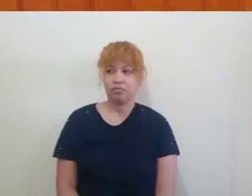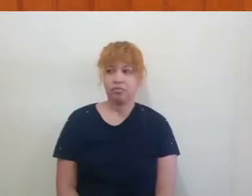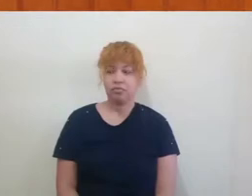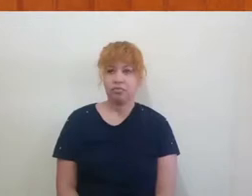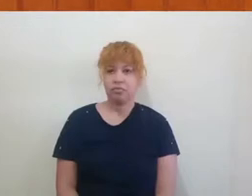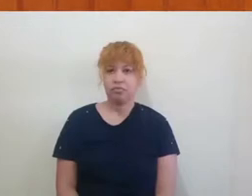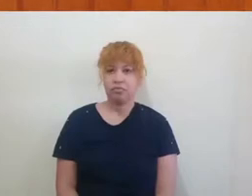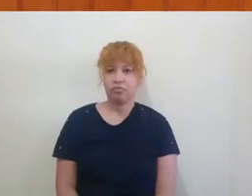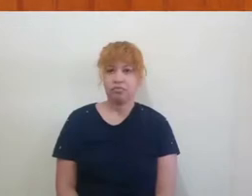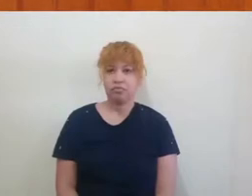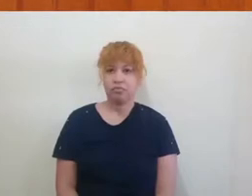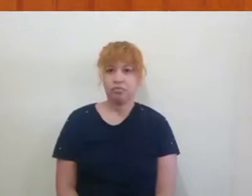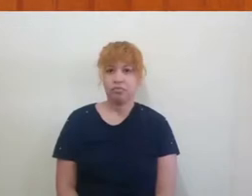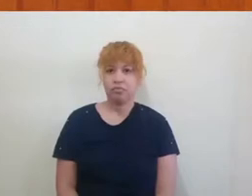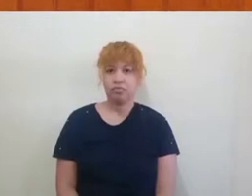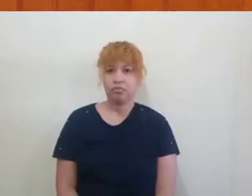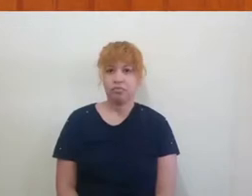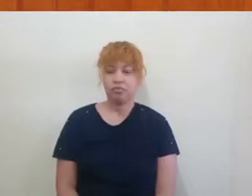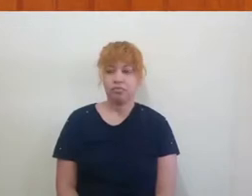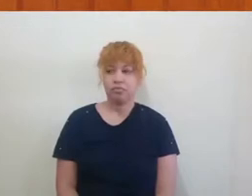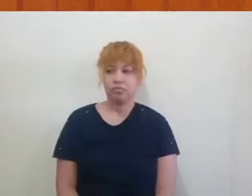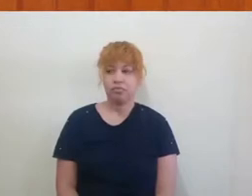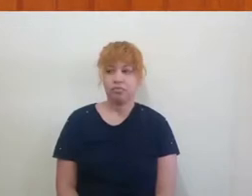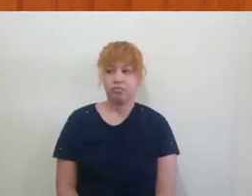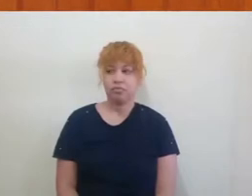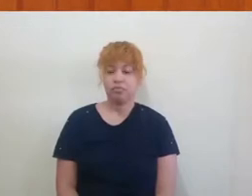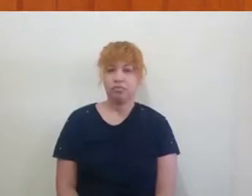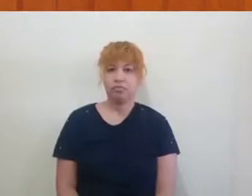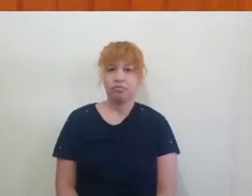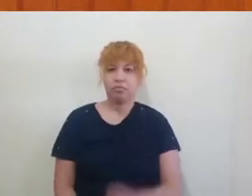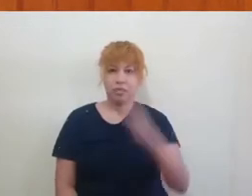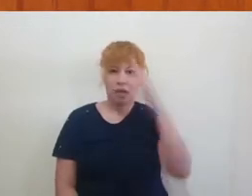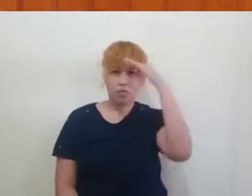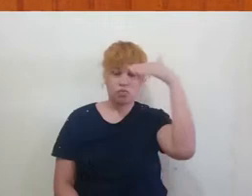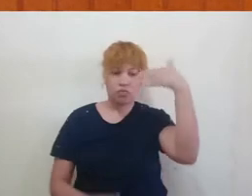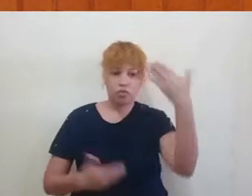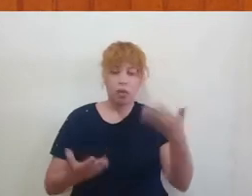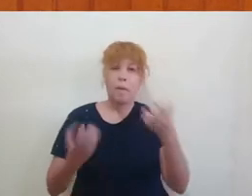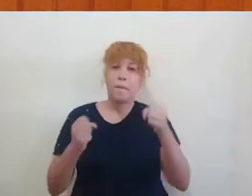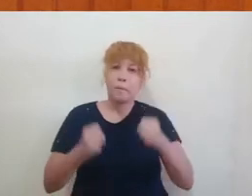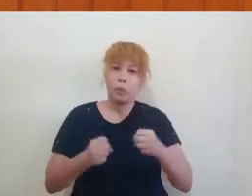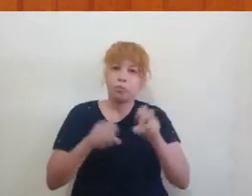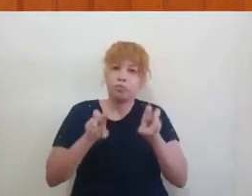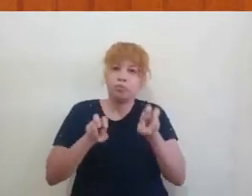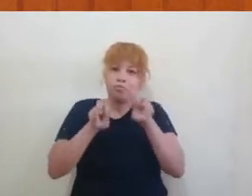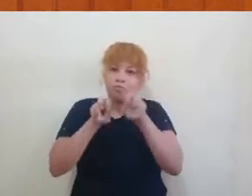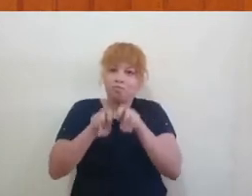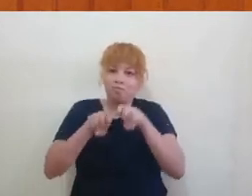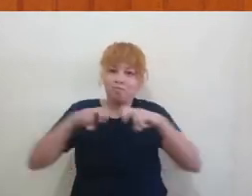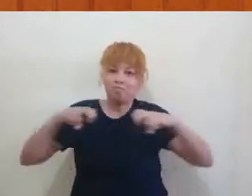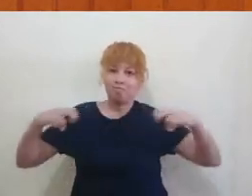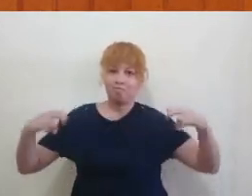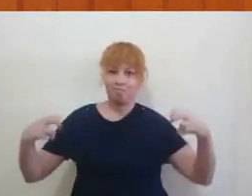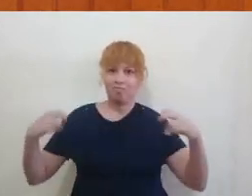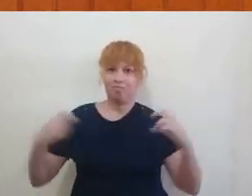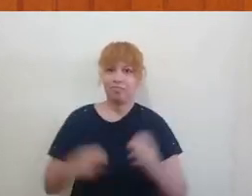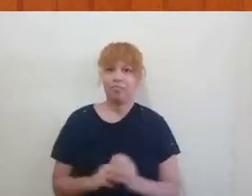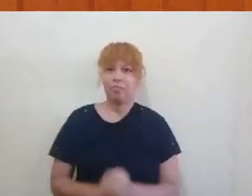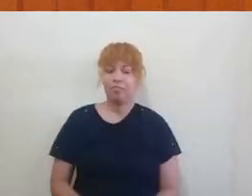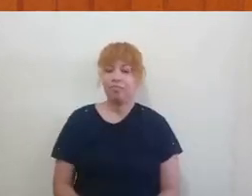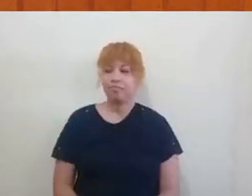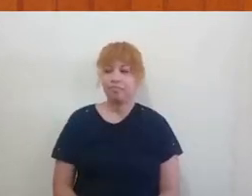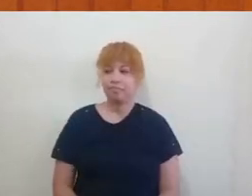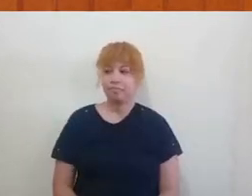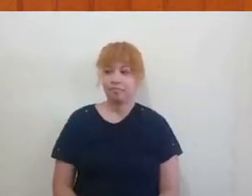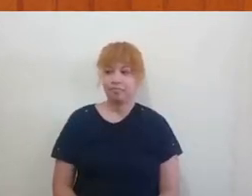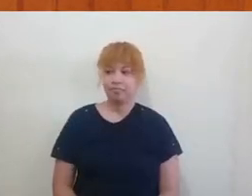do corpo de todos os presentes, a utilização do álcool em gel em todos os presentes, sinalização que